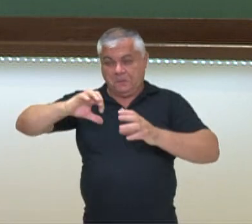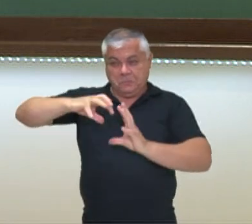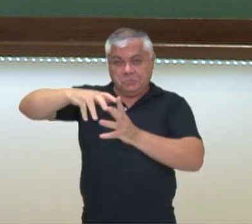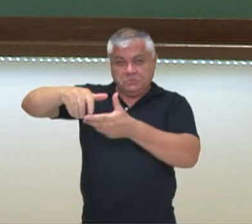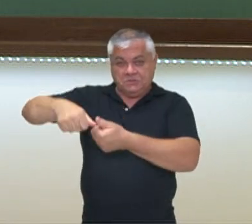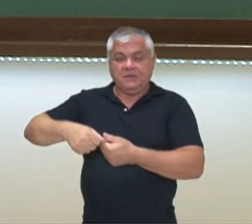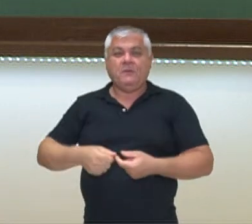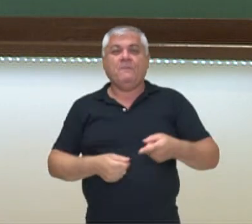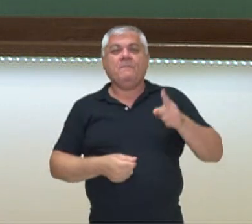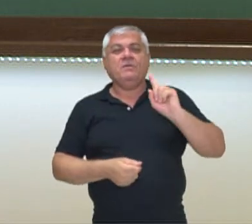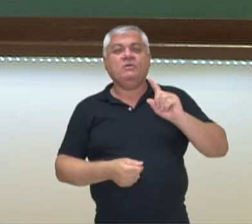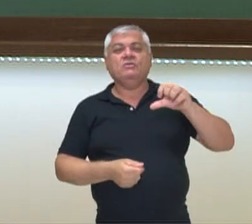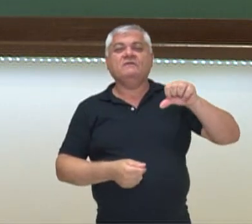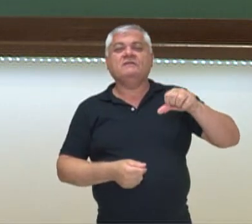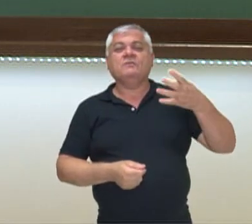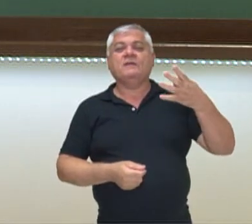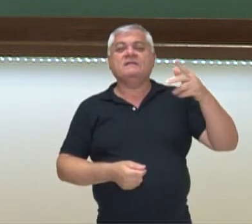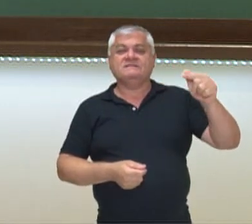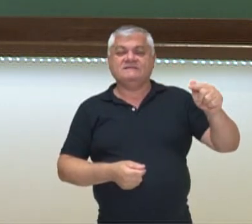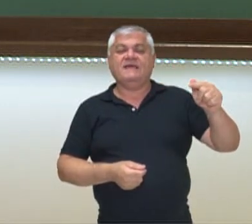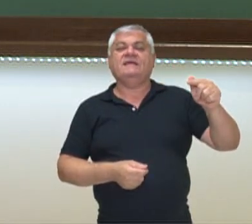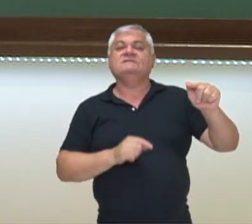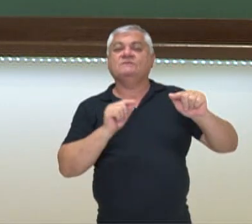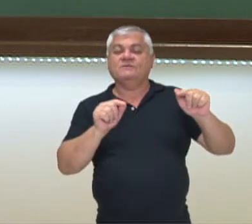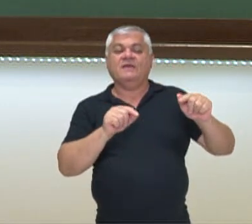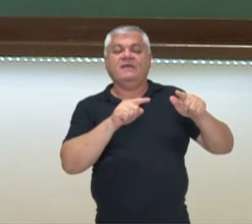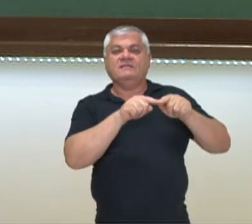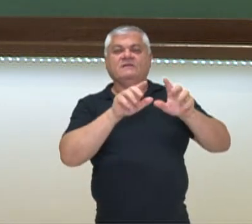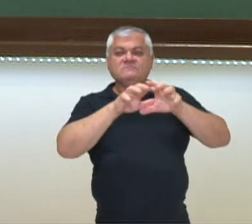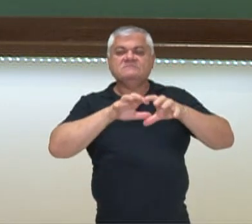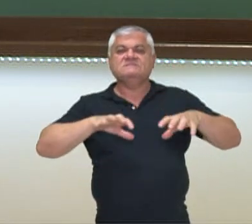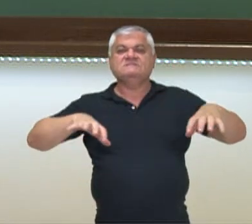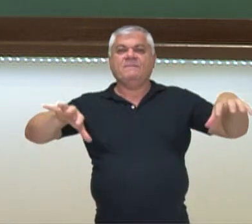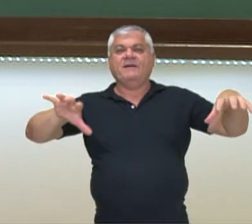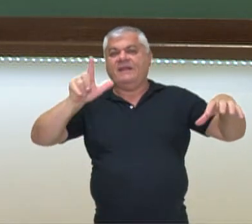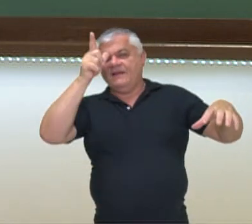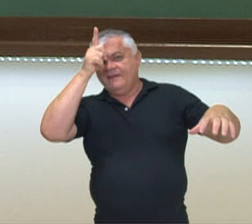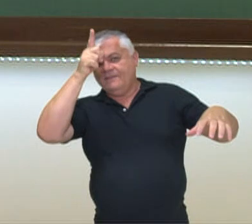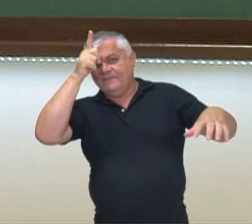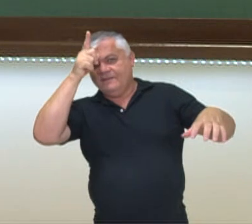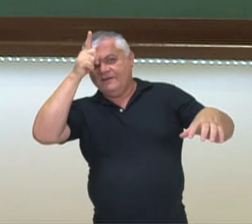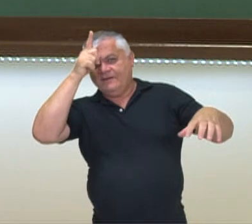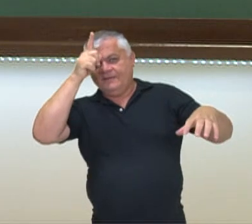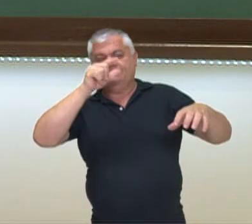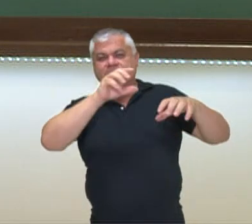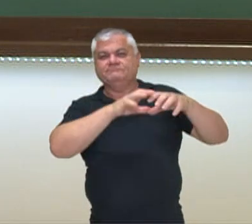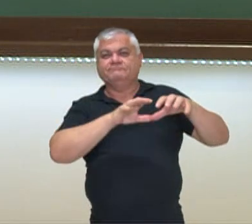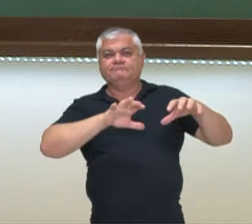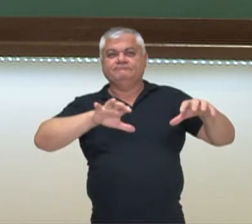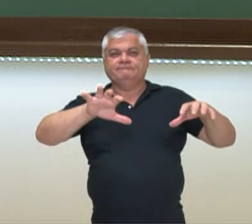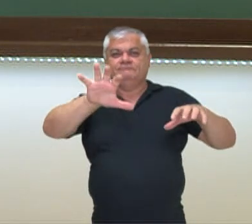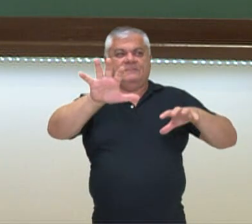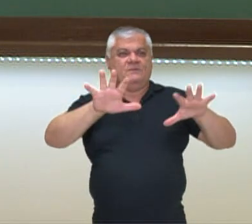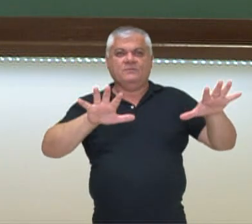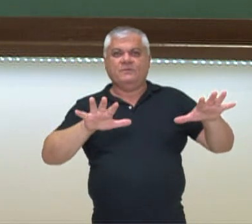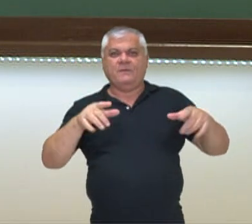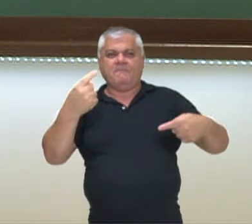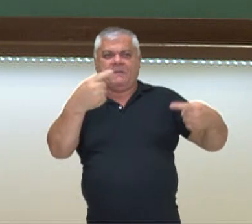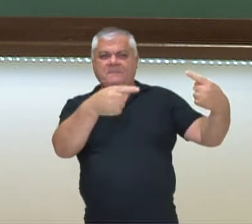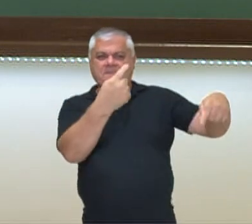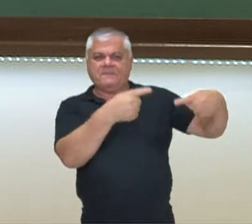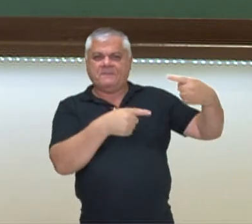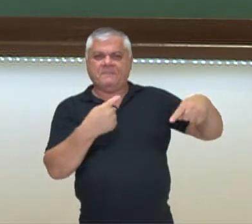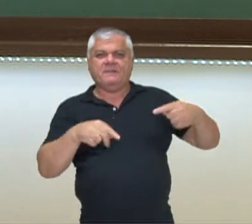e 1947, quando literalmente separam a Alemanha e efetivamente começam as divergências